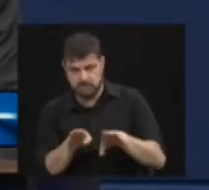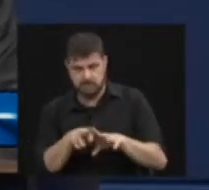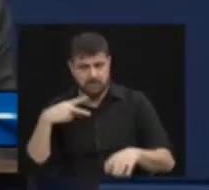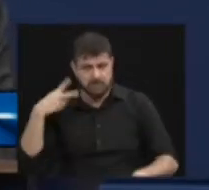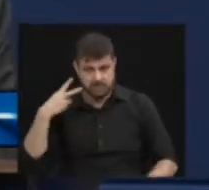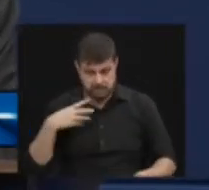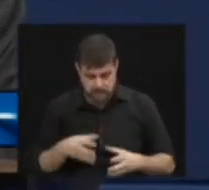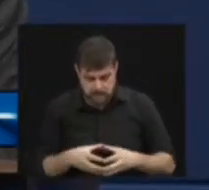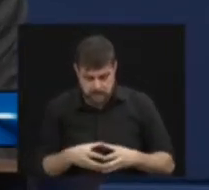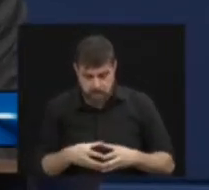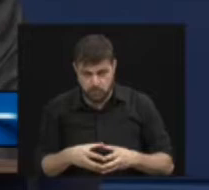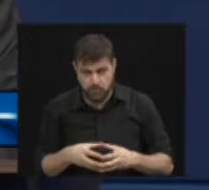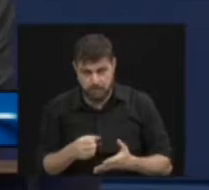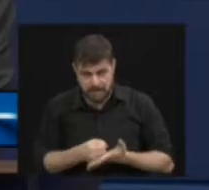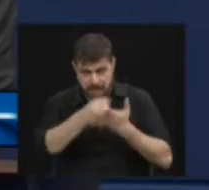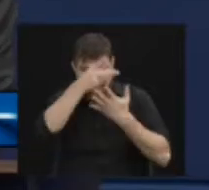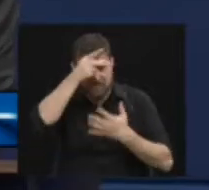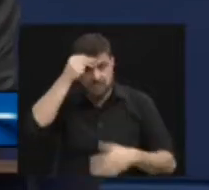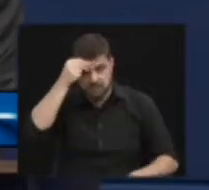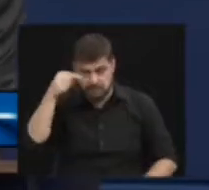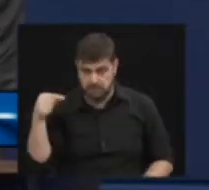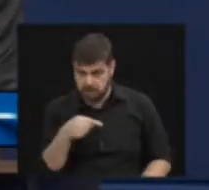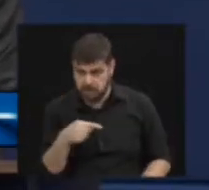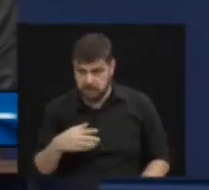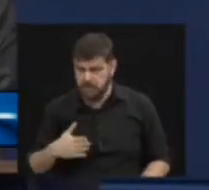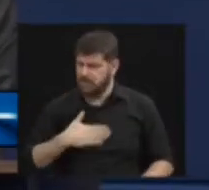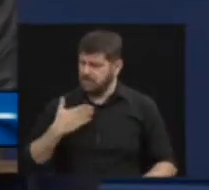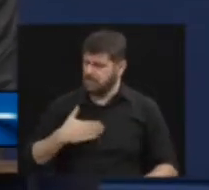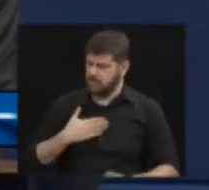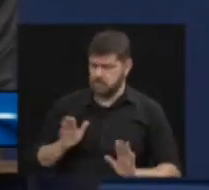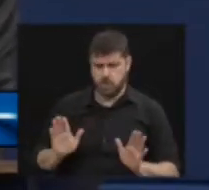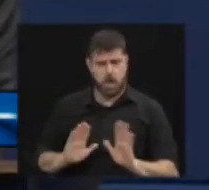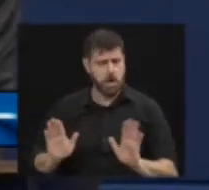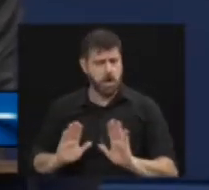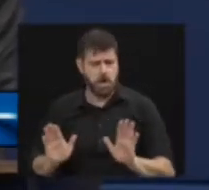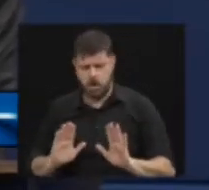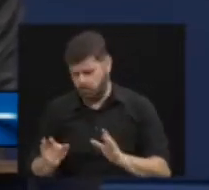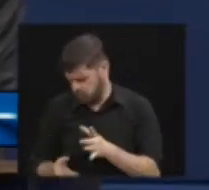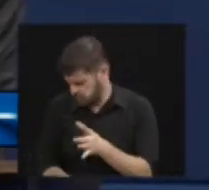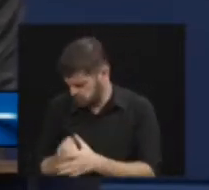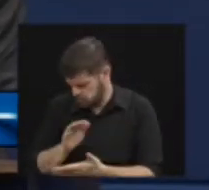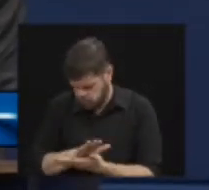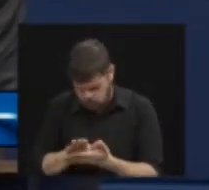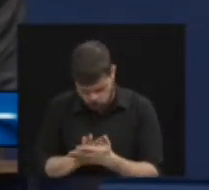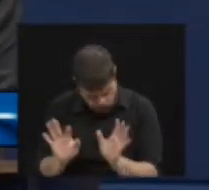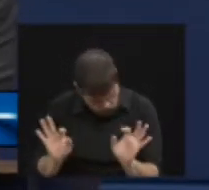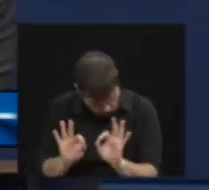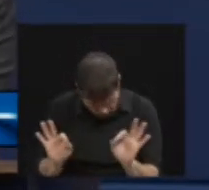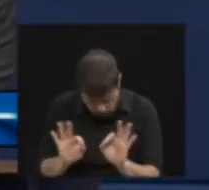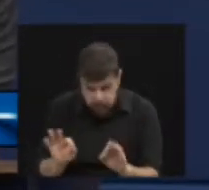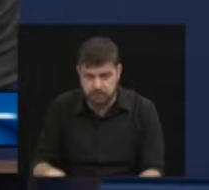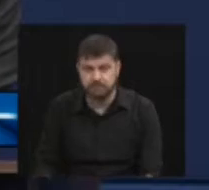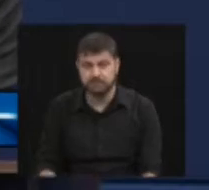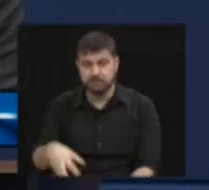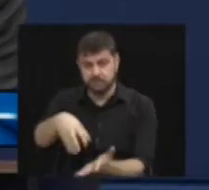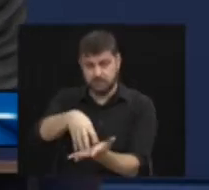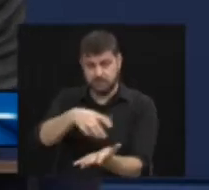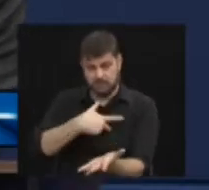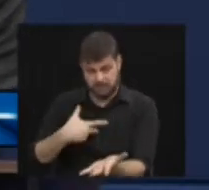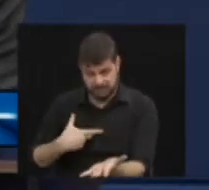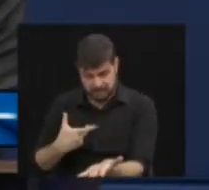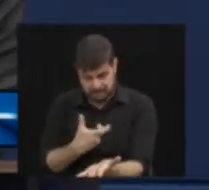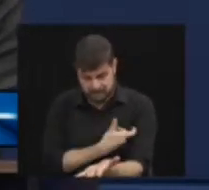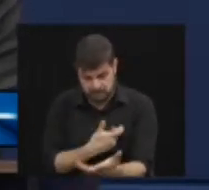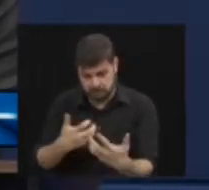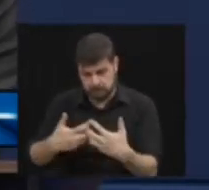fechamento e diz que agora os postos de saúde terão as jornadas reduzidas. Os centros de saúde que